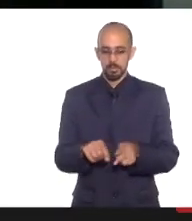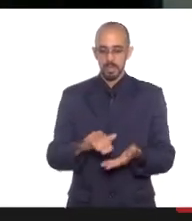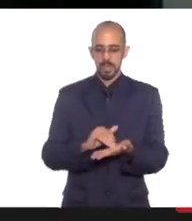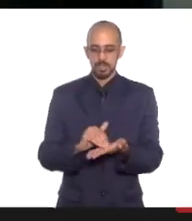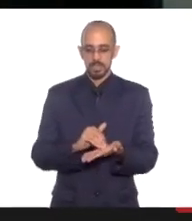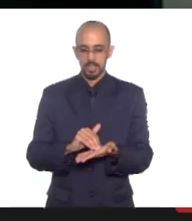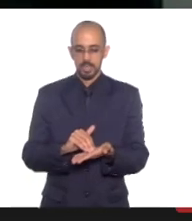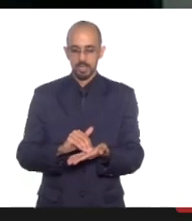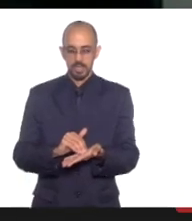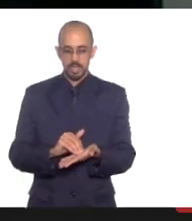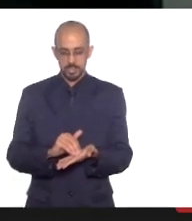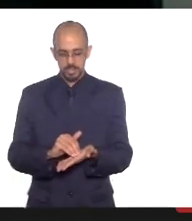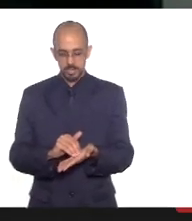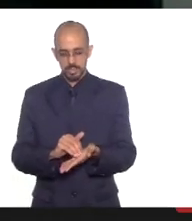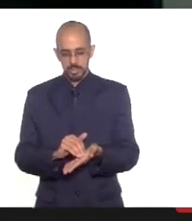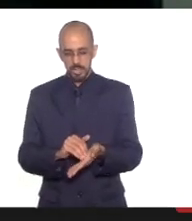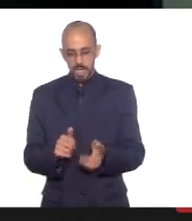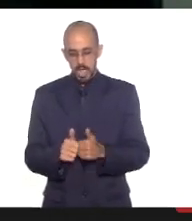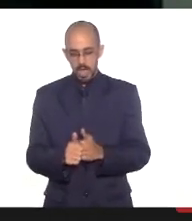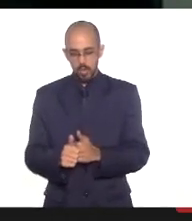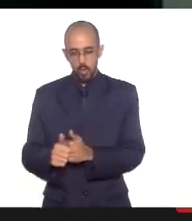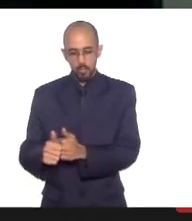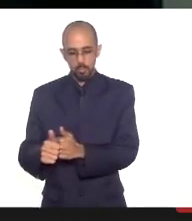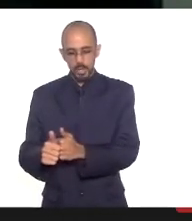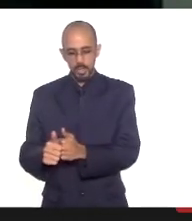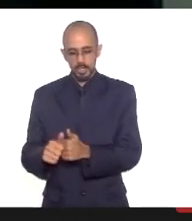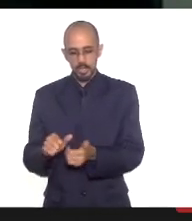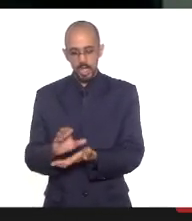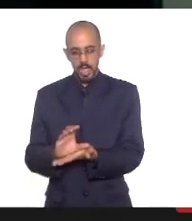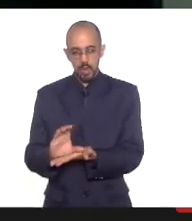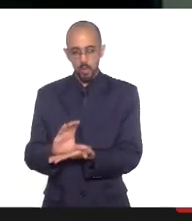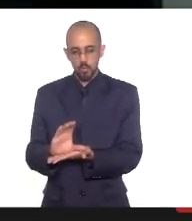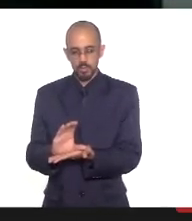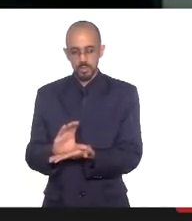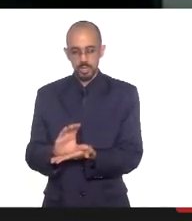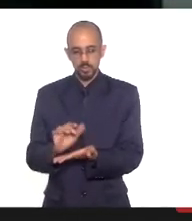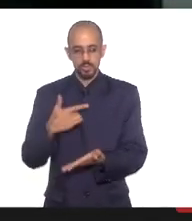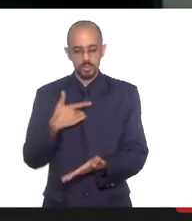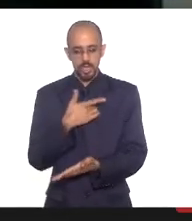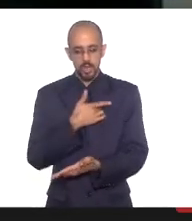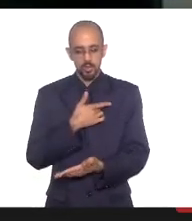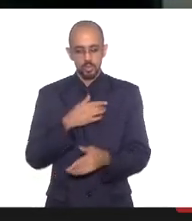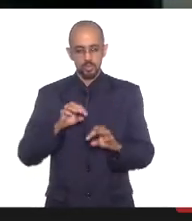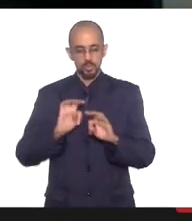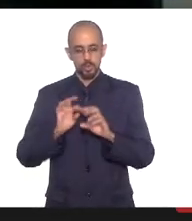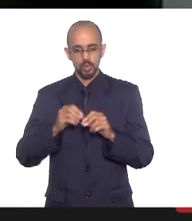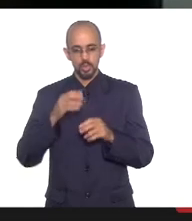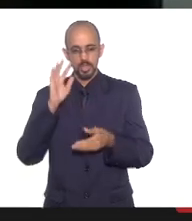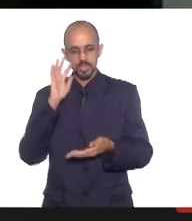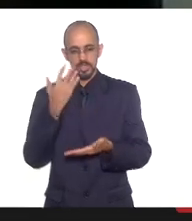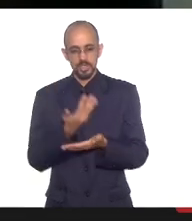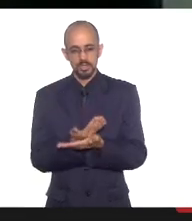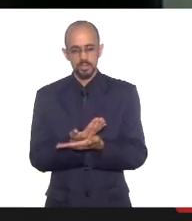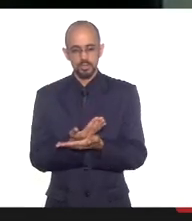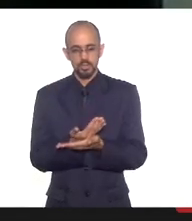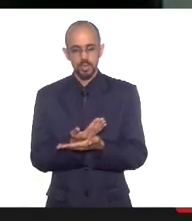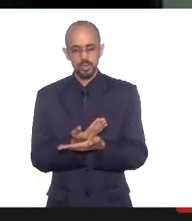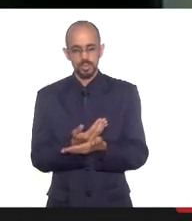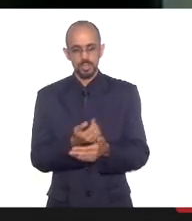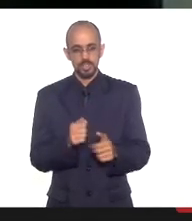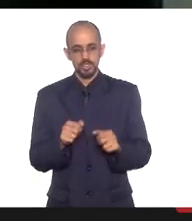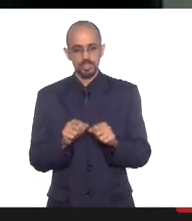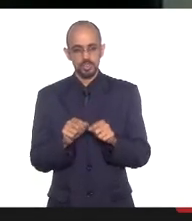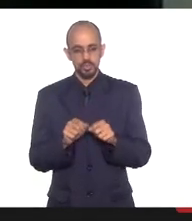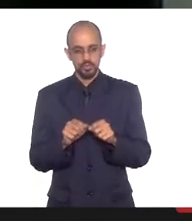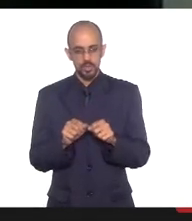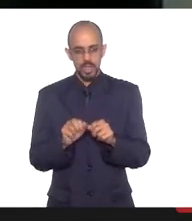munici a comissão de saúde pão as decisões que são pautadas na nessas reuniões